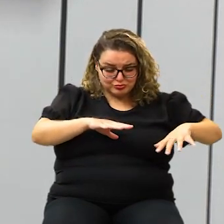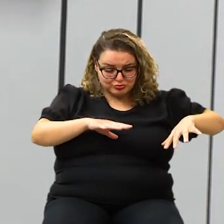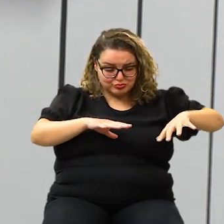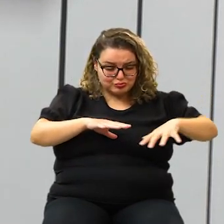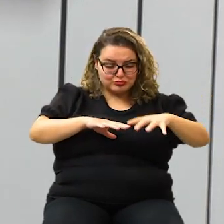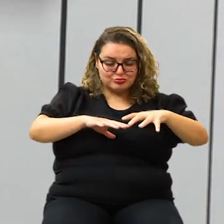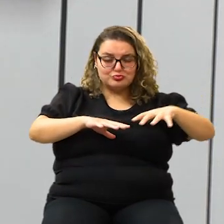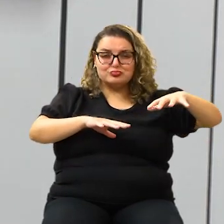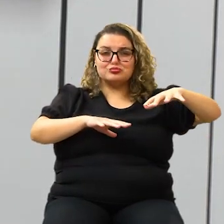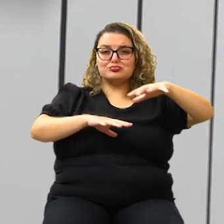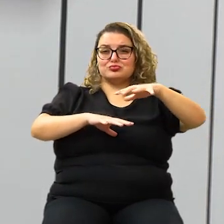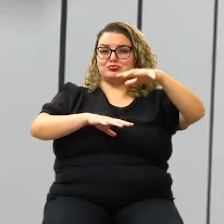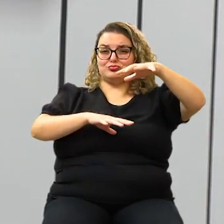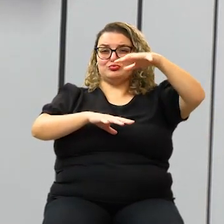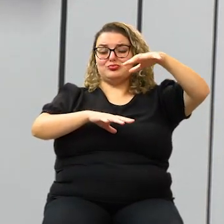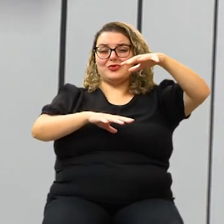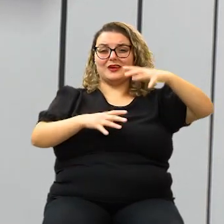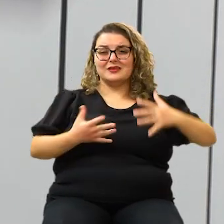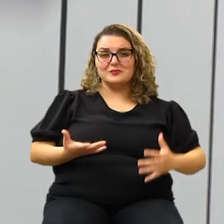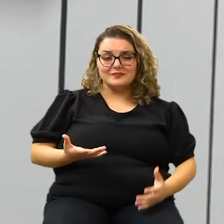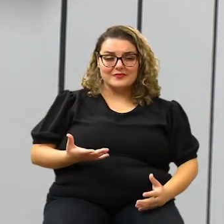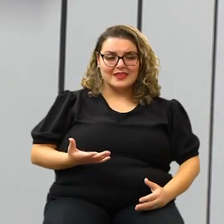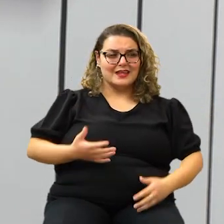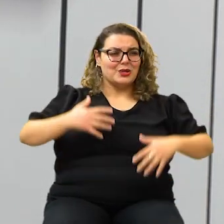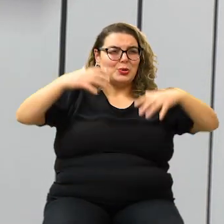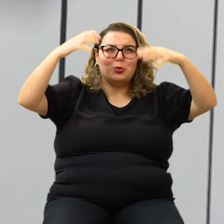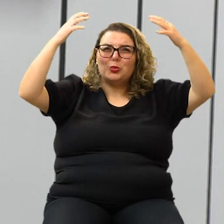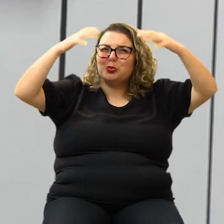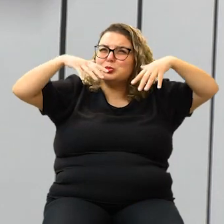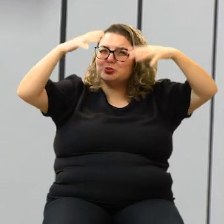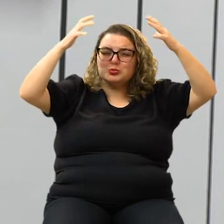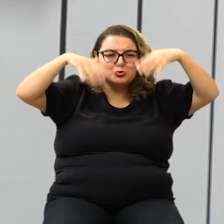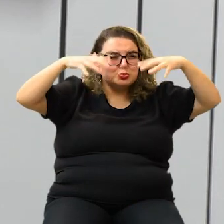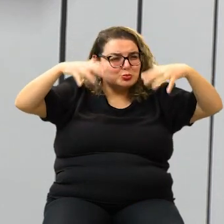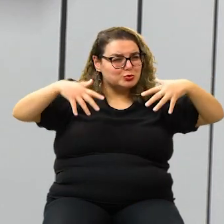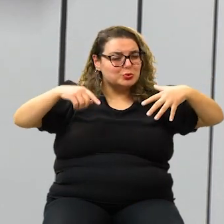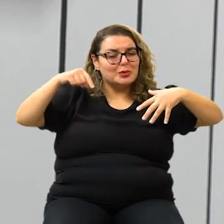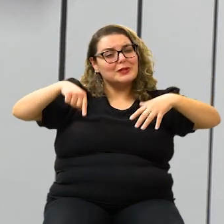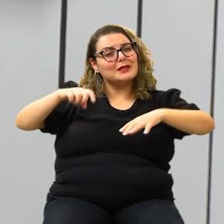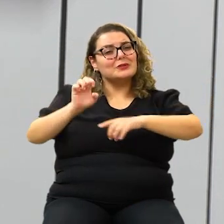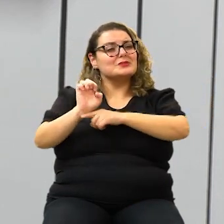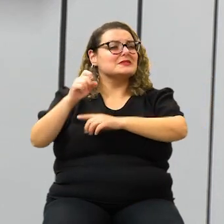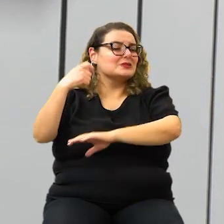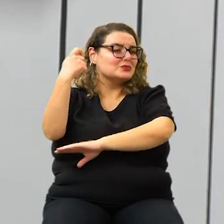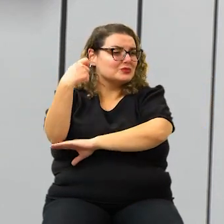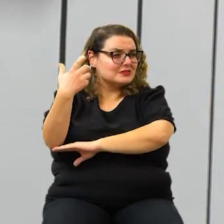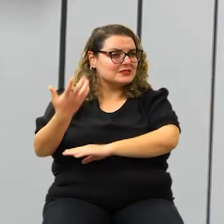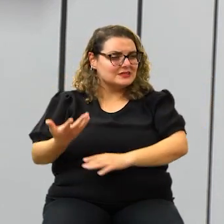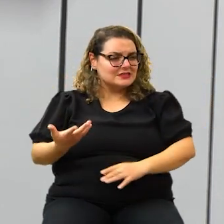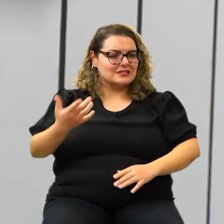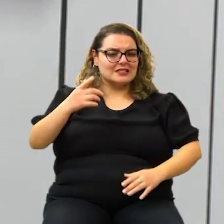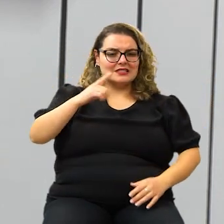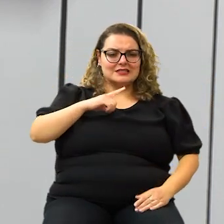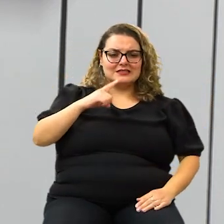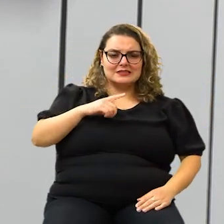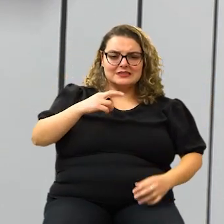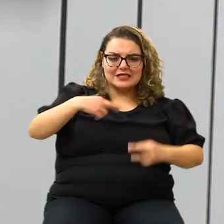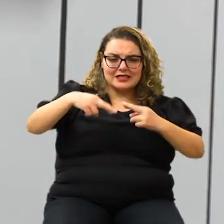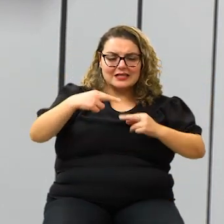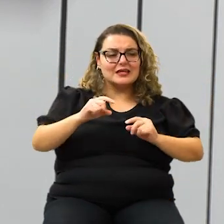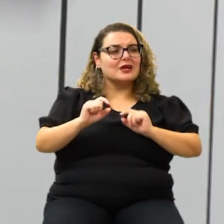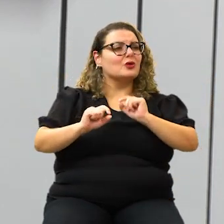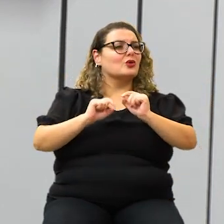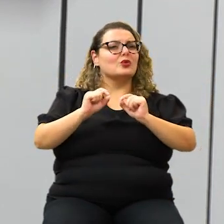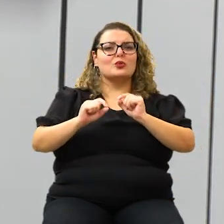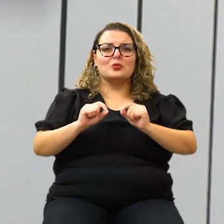mudança climática, essa chuva com muita agressividade, posso dizer assim, no Rio Grande do Sul, tem ligação com